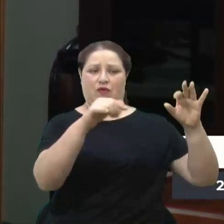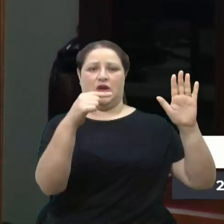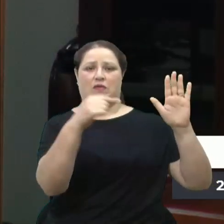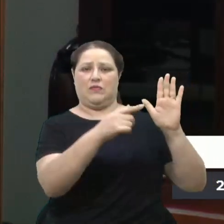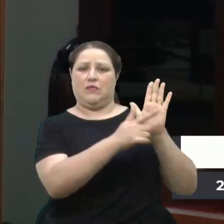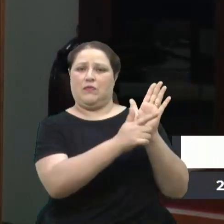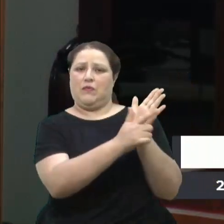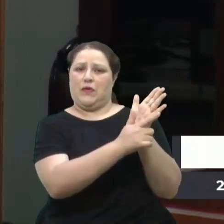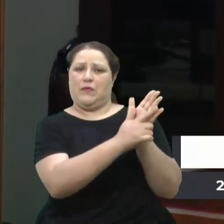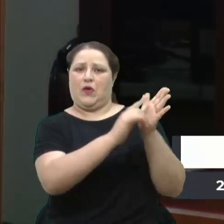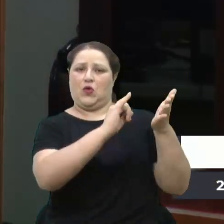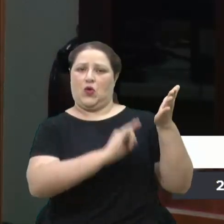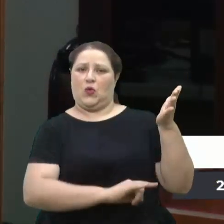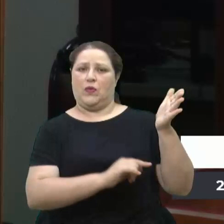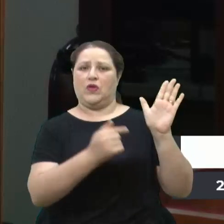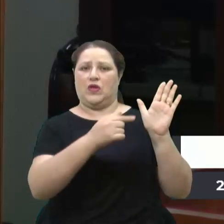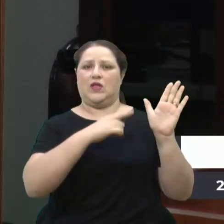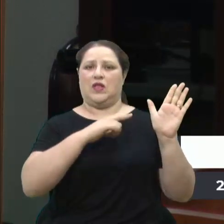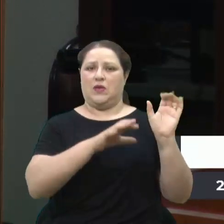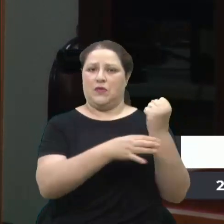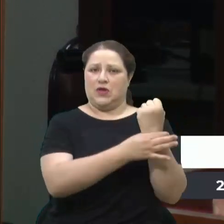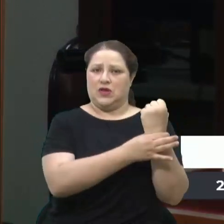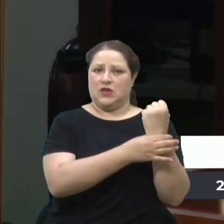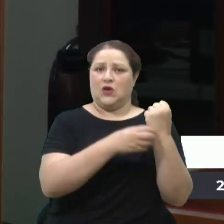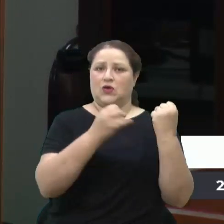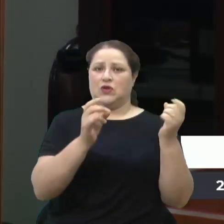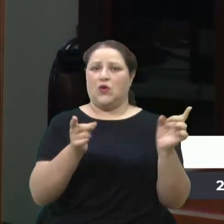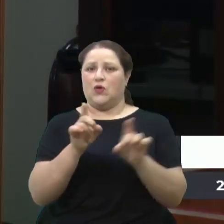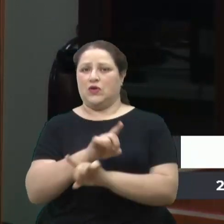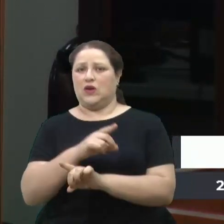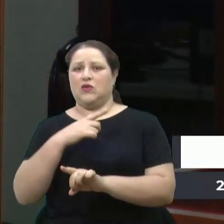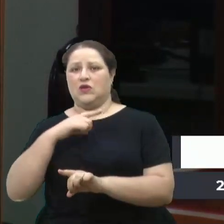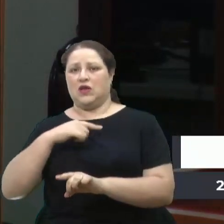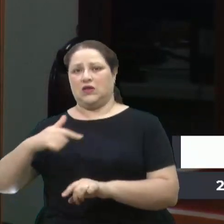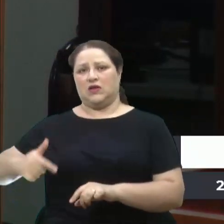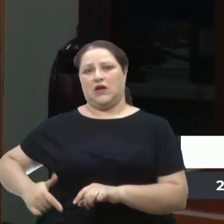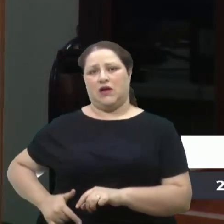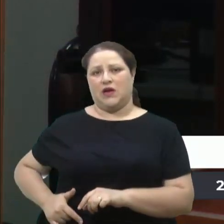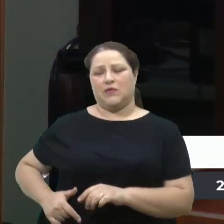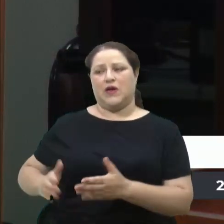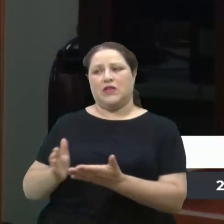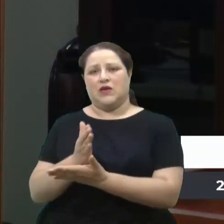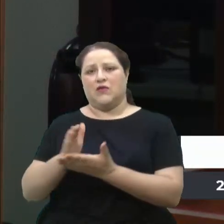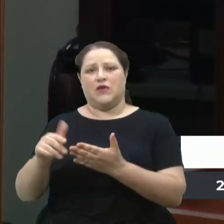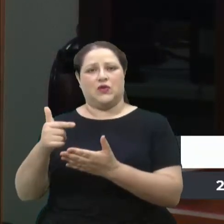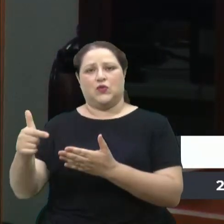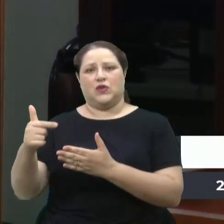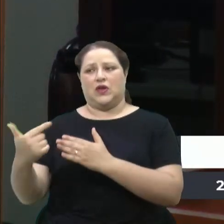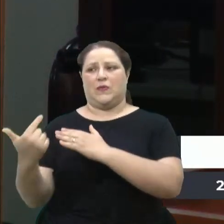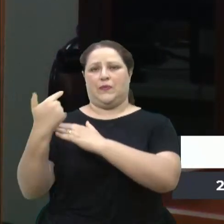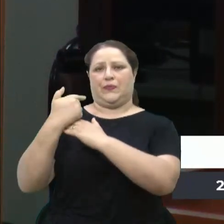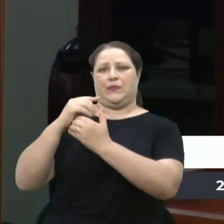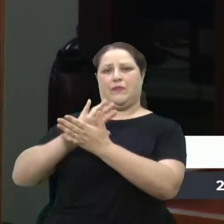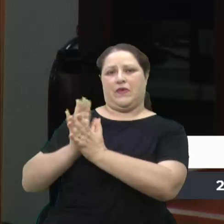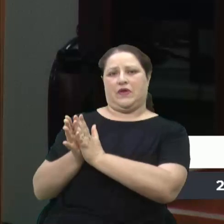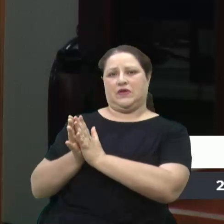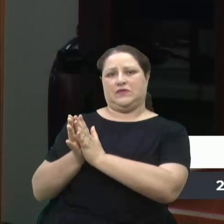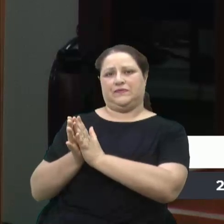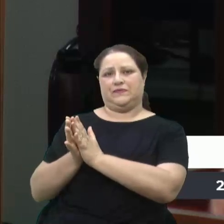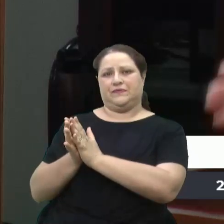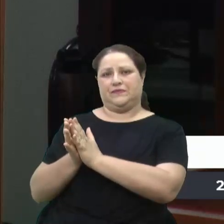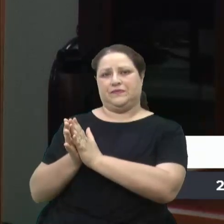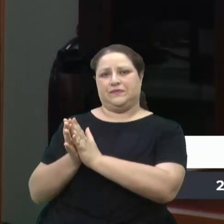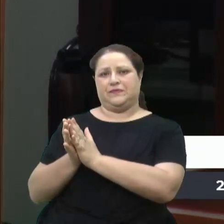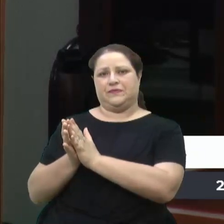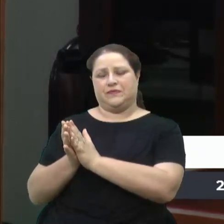proteção aqui, ó. E se em vez dela ter aquela folhinha, ela tivesse uma arma, talvez ela não teria sido assassinada. Então, gente,